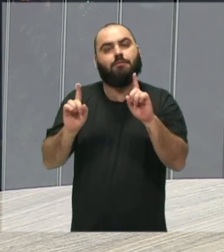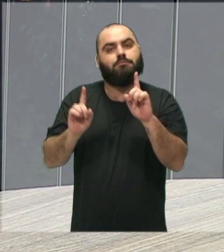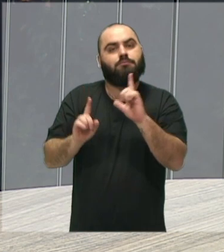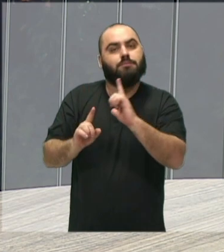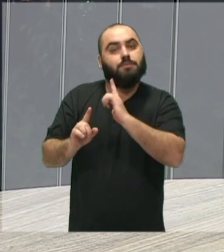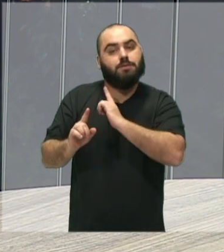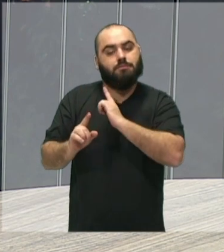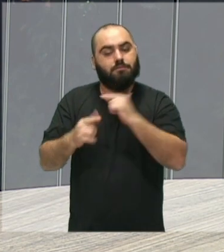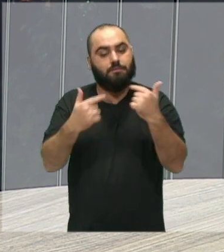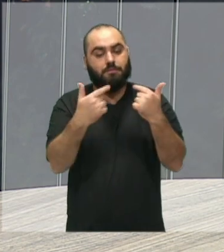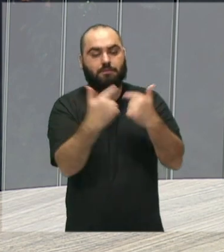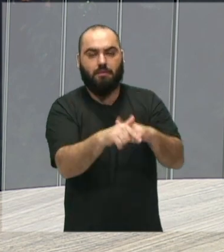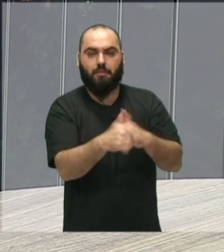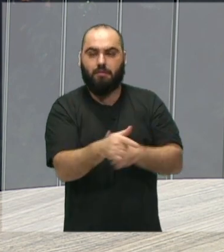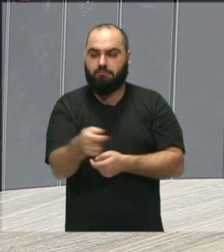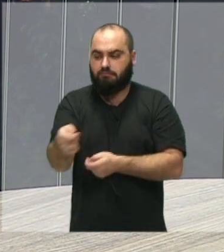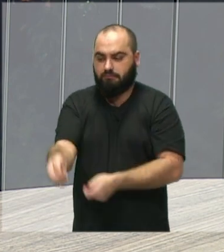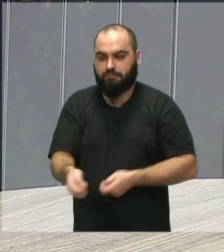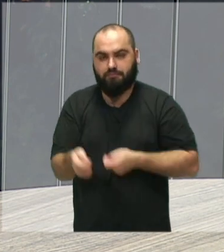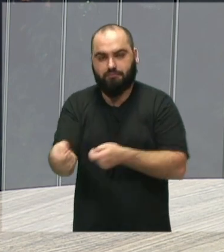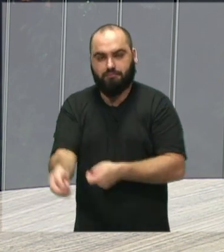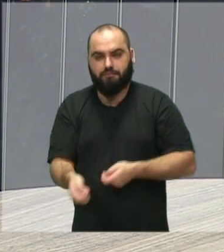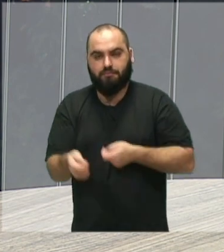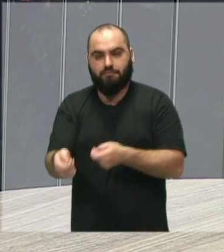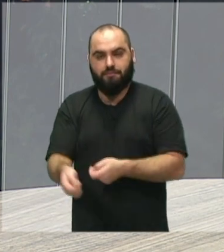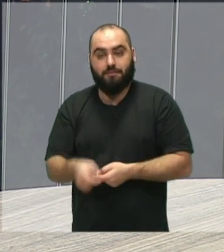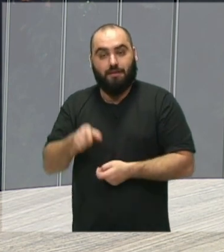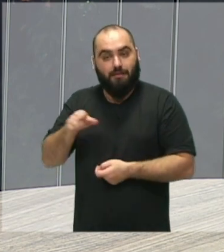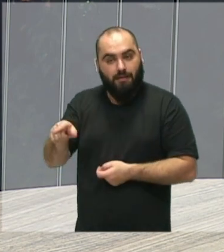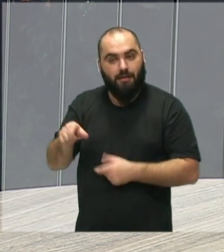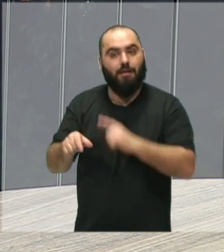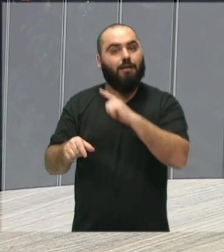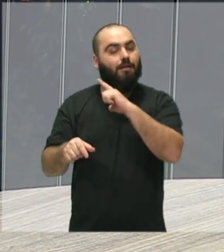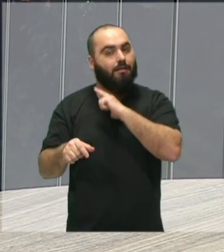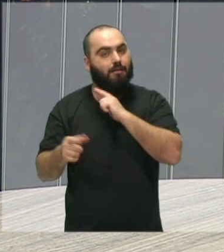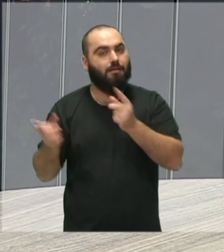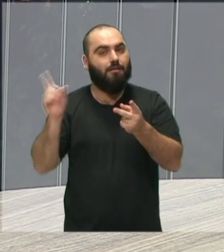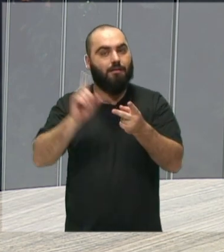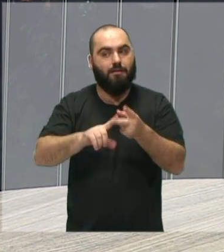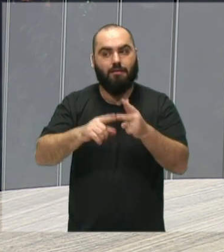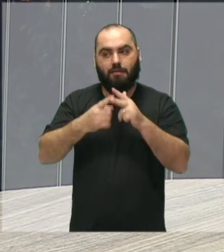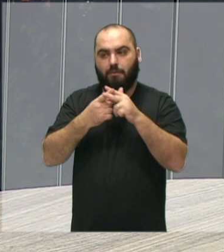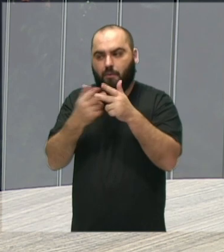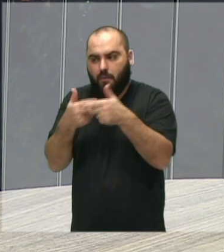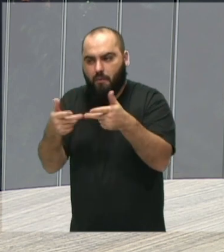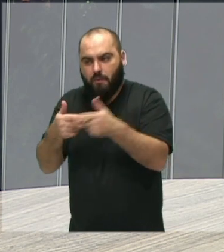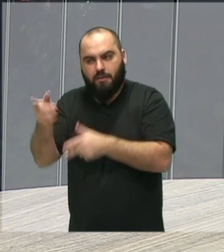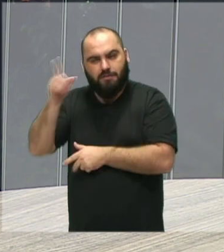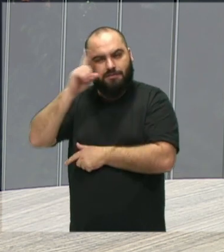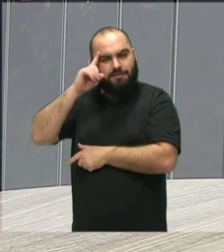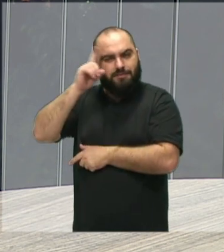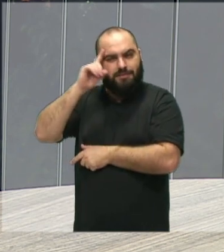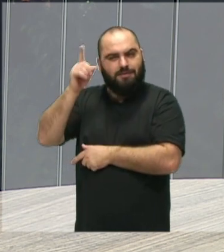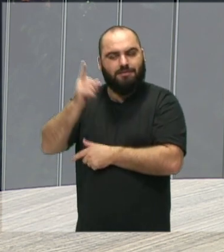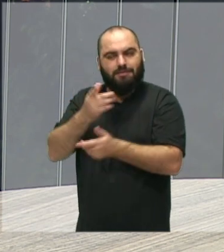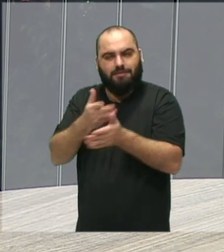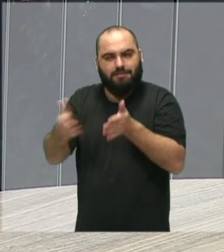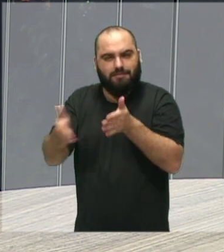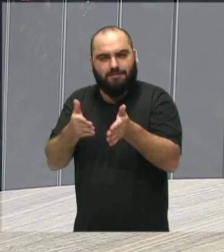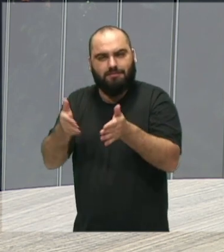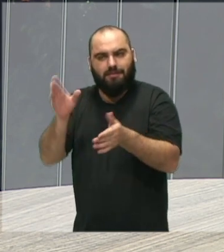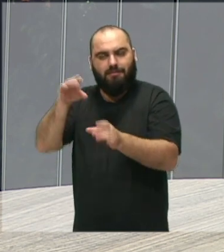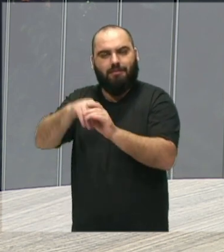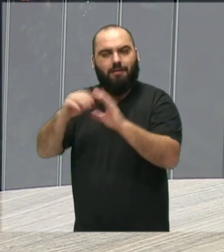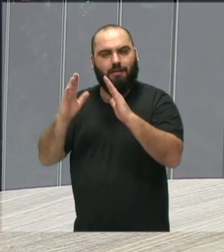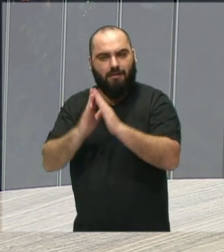desde ferramentas utilizadas no meio rural, tem também alguns utensílios domésticos, né, da vida dessas pessoas. E aí tem